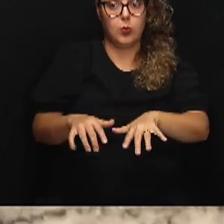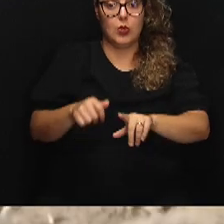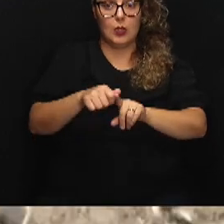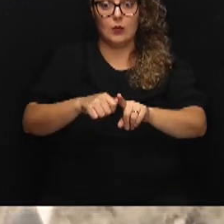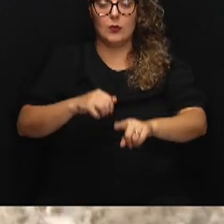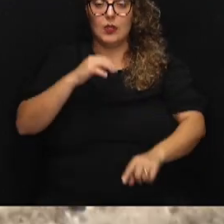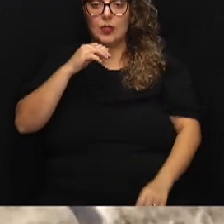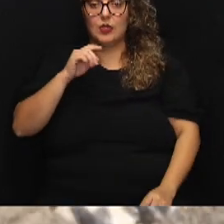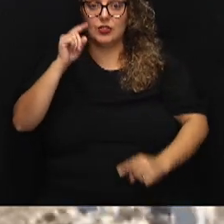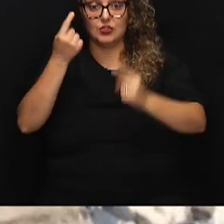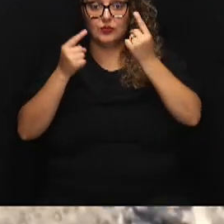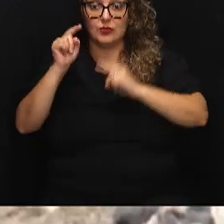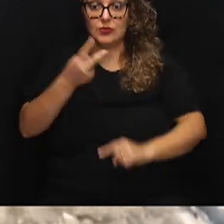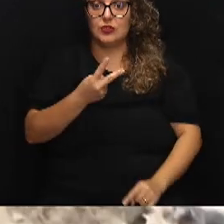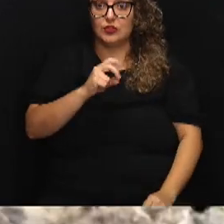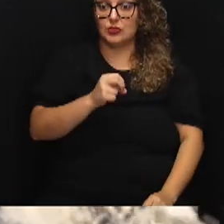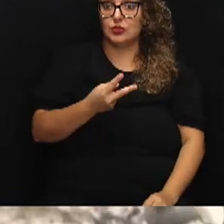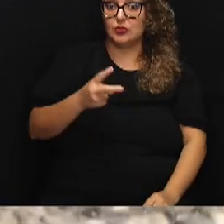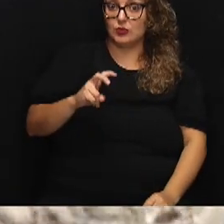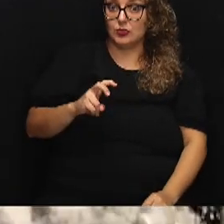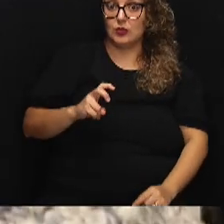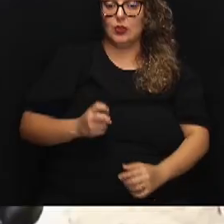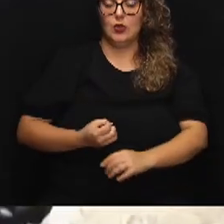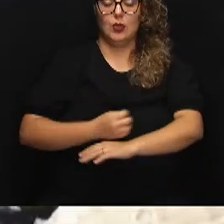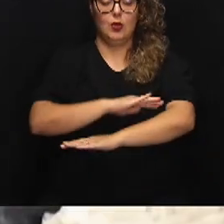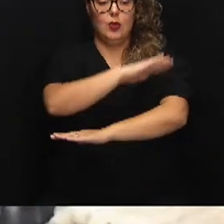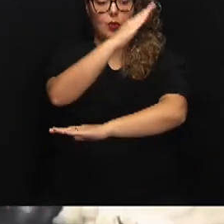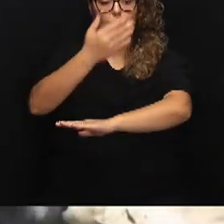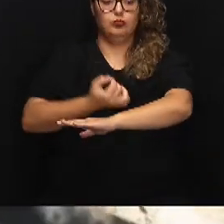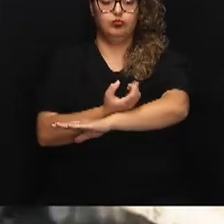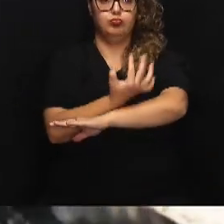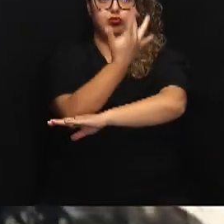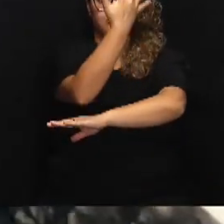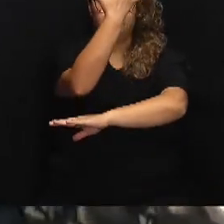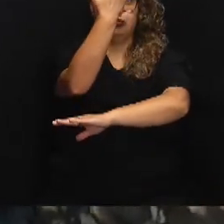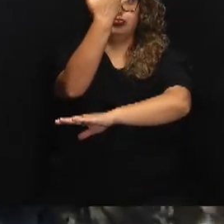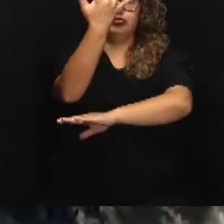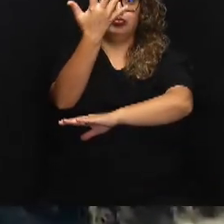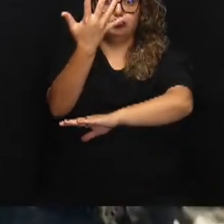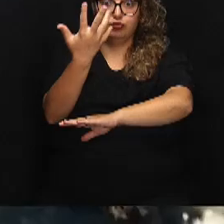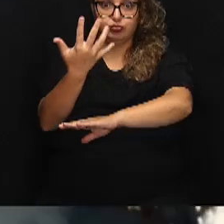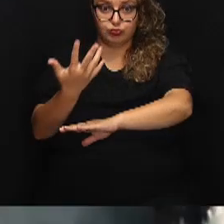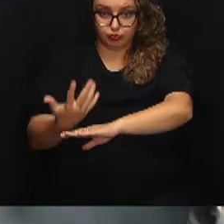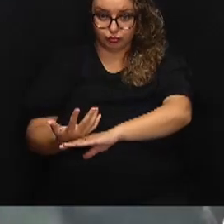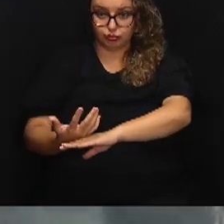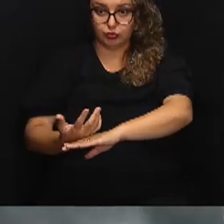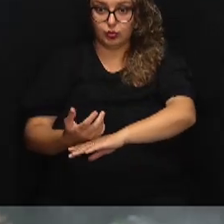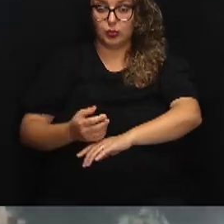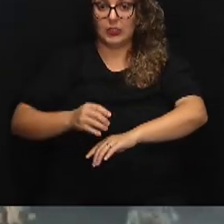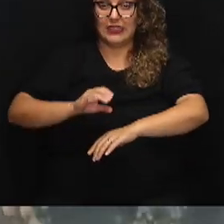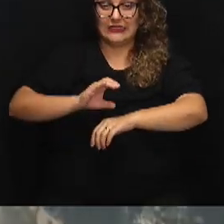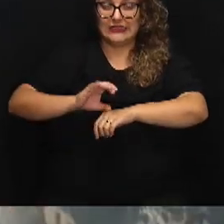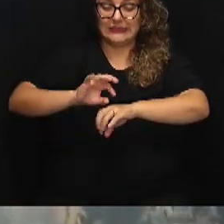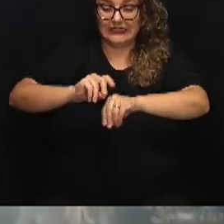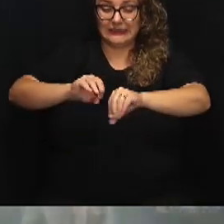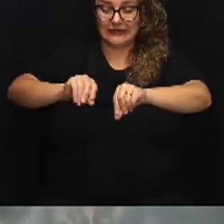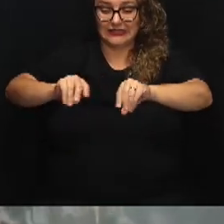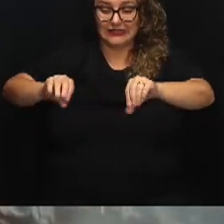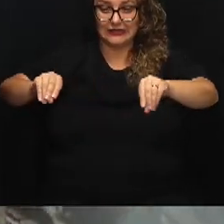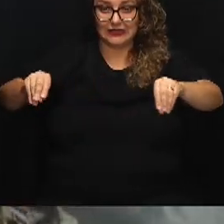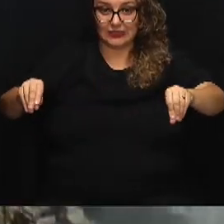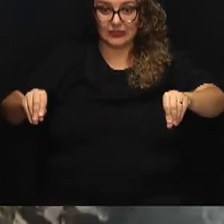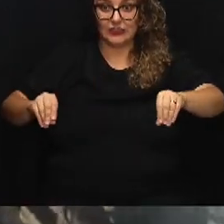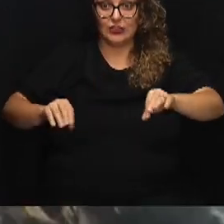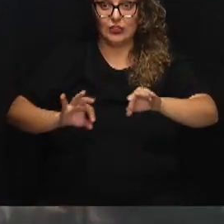de 2025, com erupções intensas, grandes quantidades de cinzas e extensos fluxos